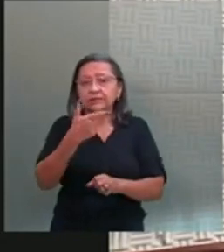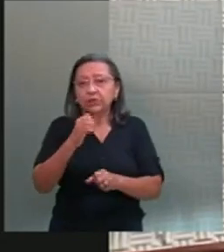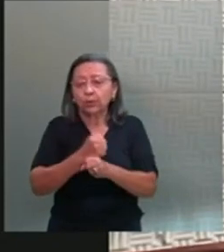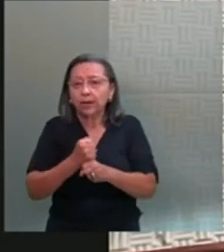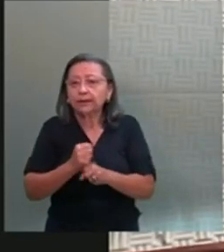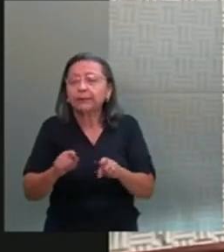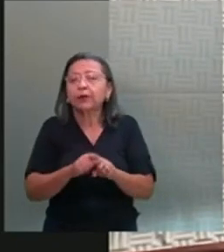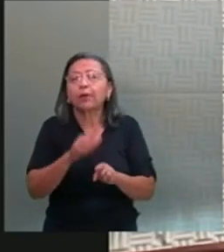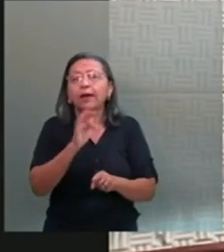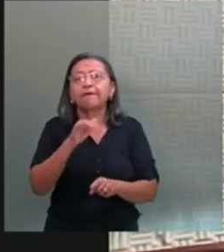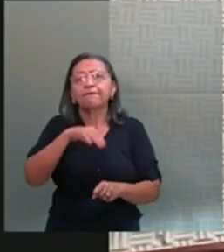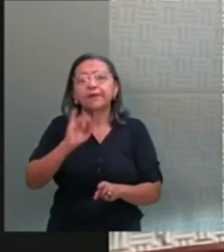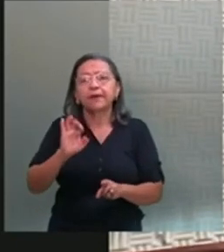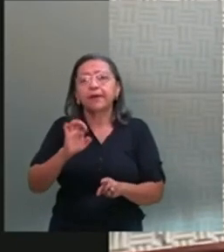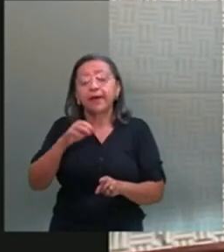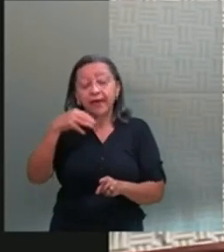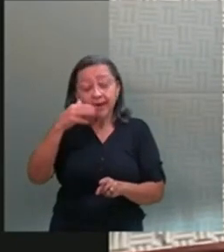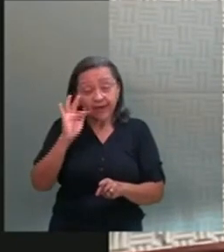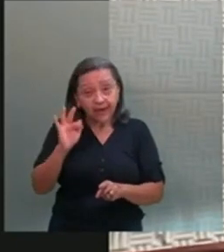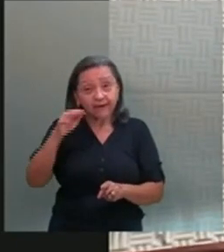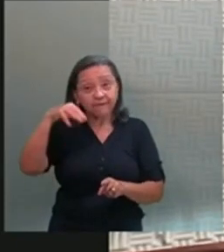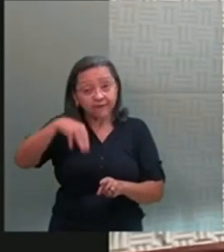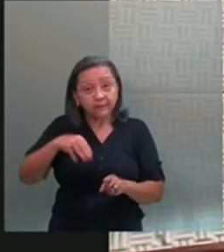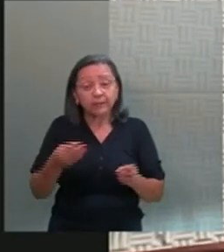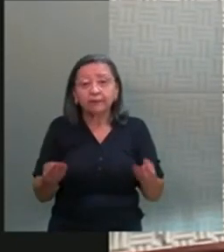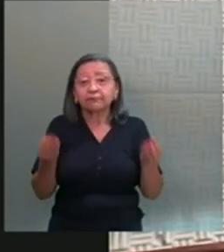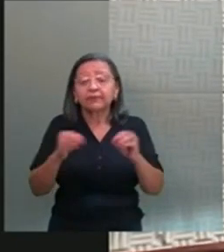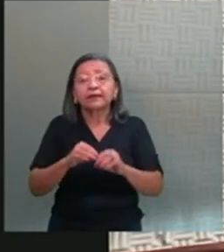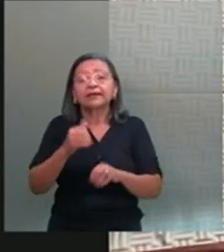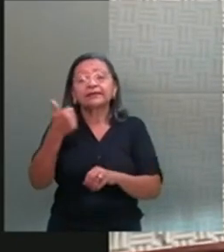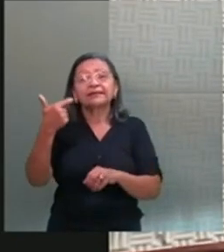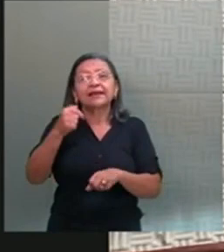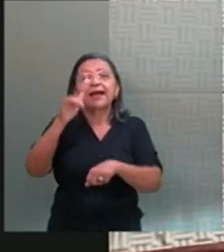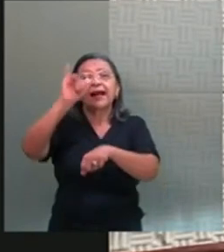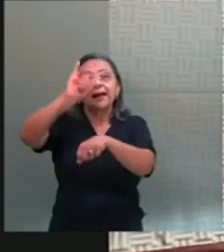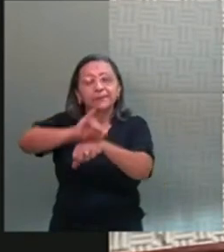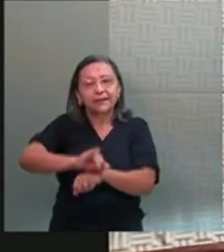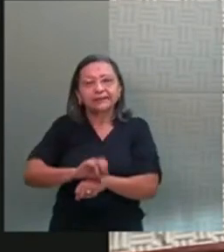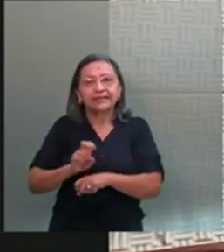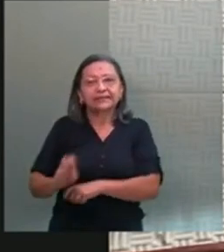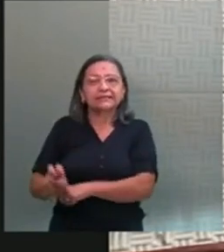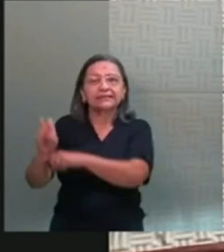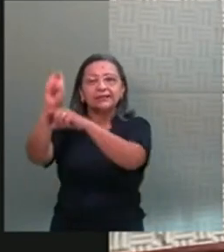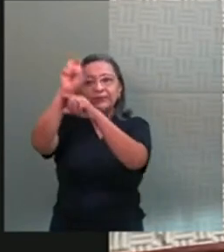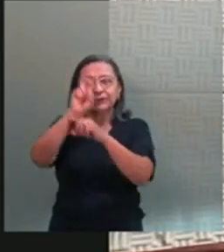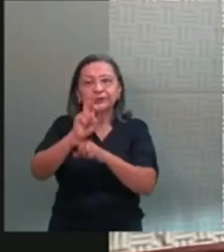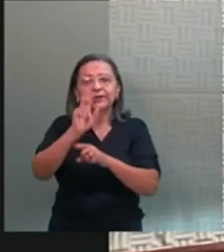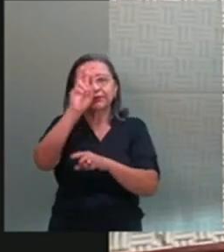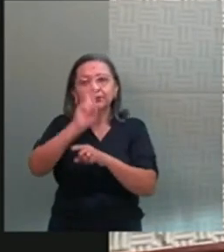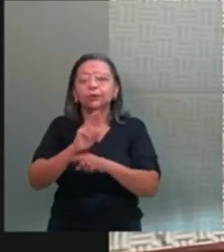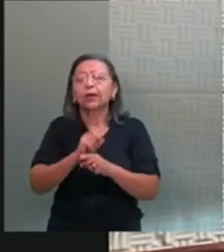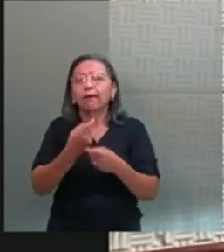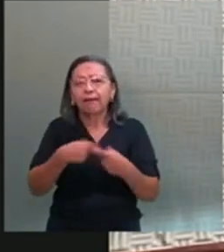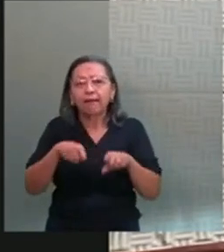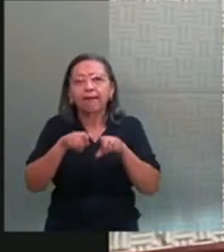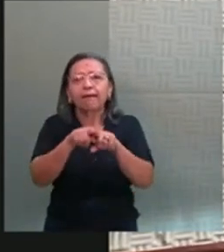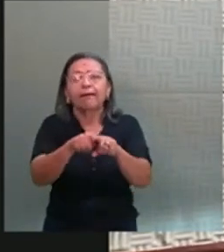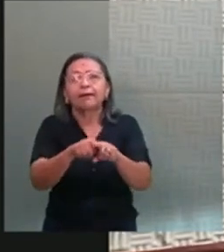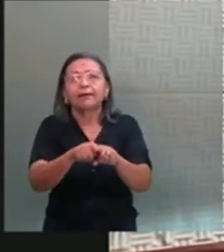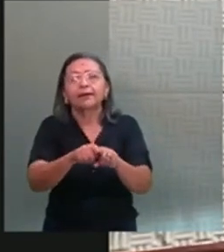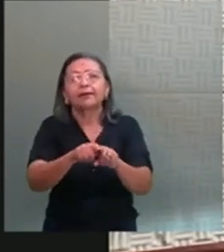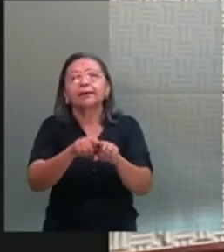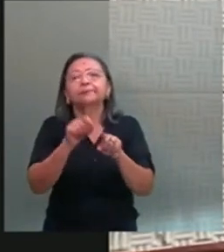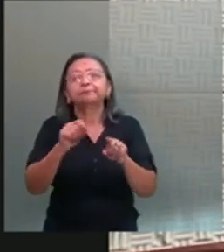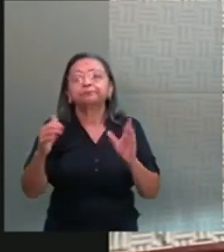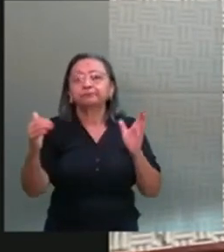FM implementada em 17 capitais das 5 regiões, o que é possível por meio de parcerias que o